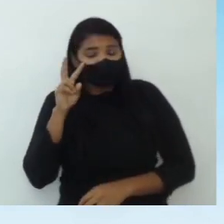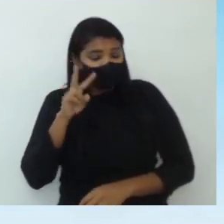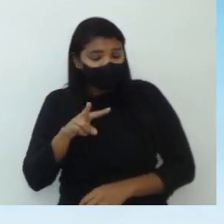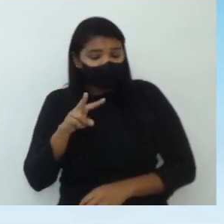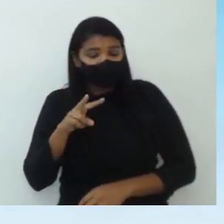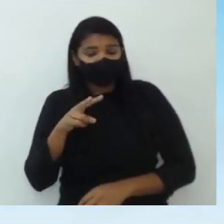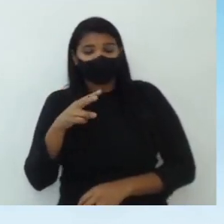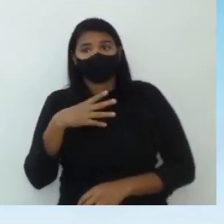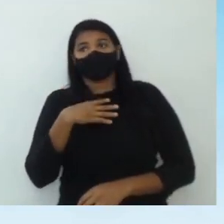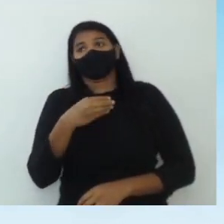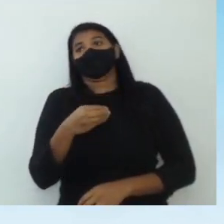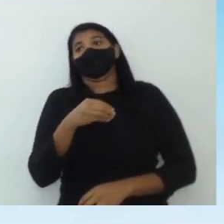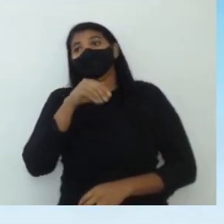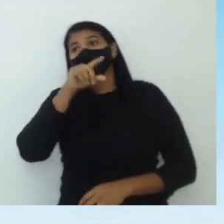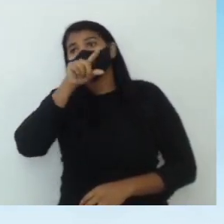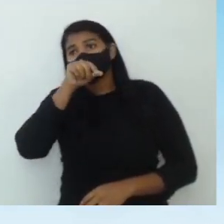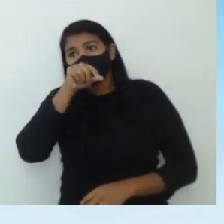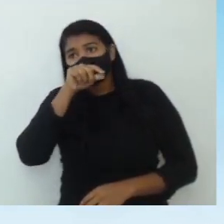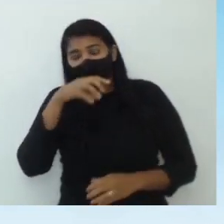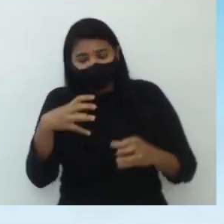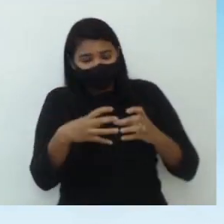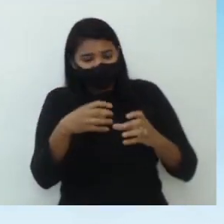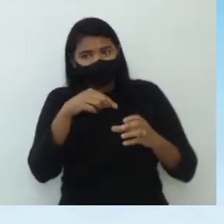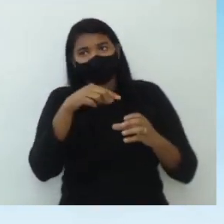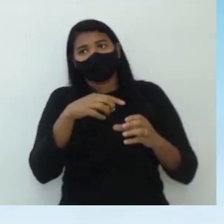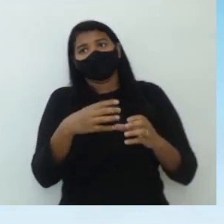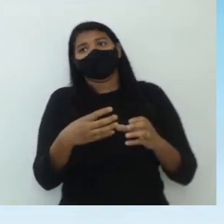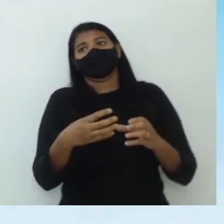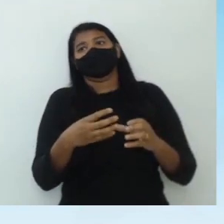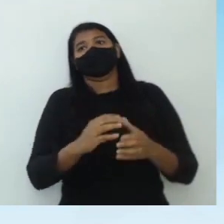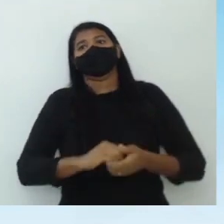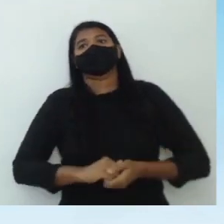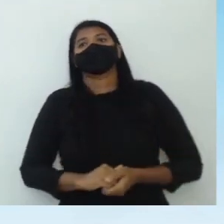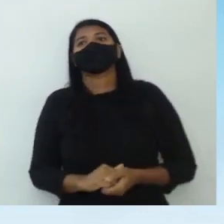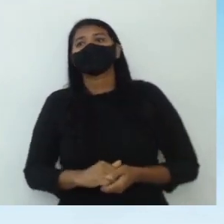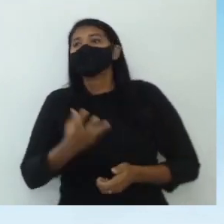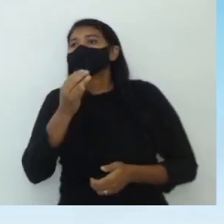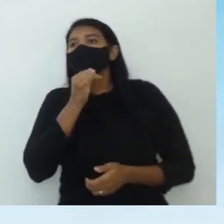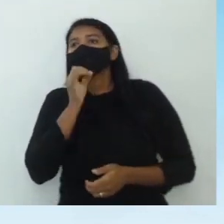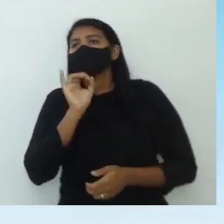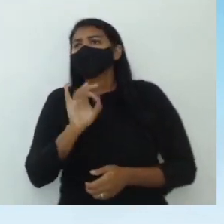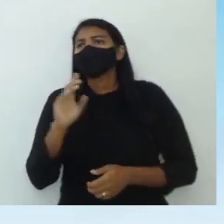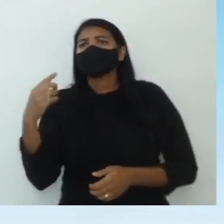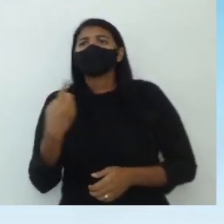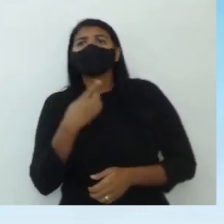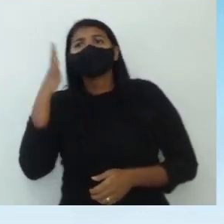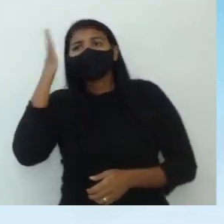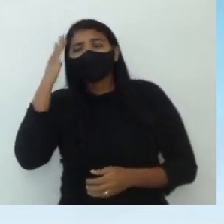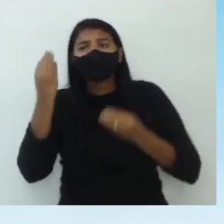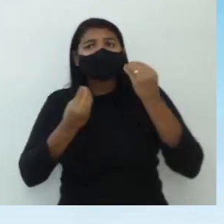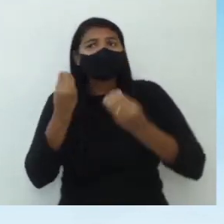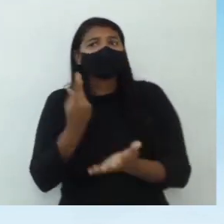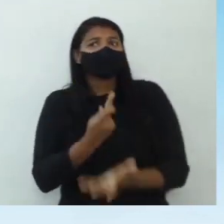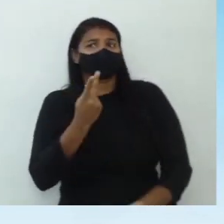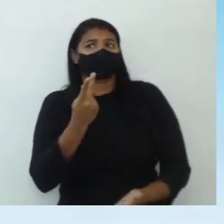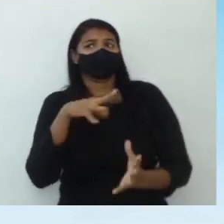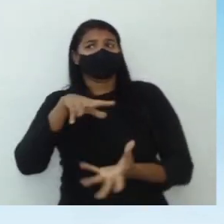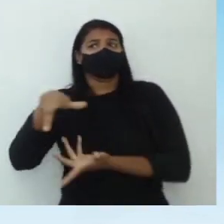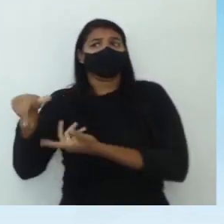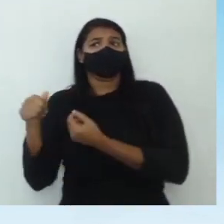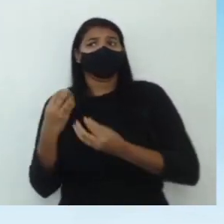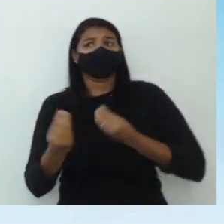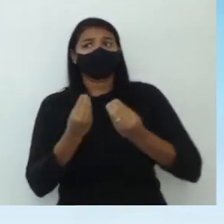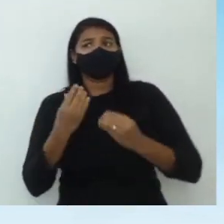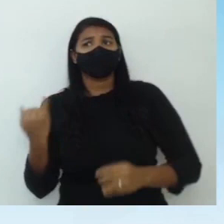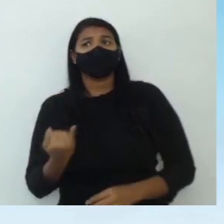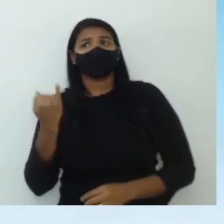mortalidade muito grande de albatrozes, né? Isso é só um exemplo para a gente entender como é importante a gente cuidar da